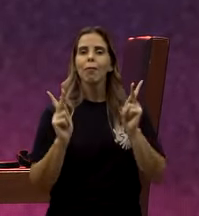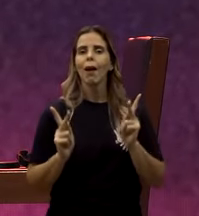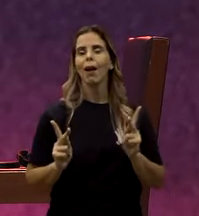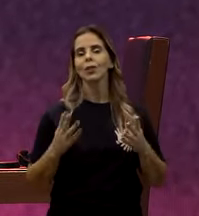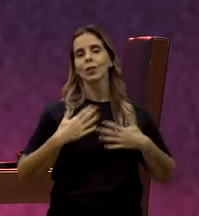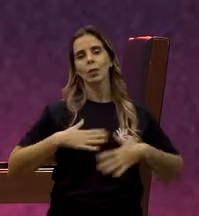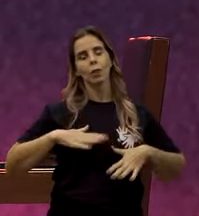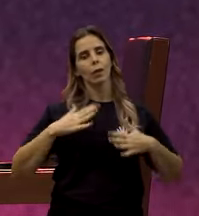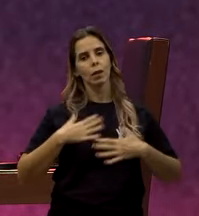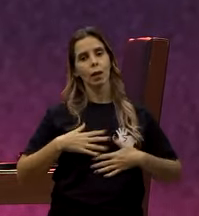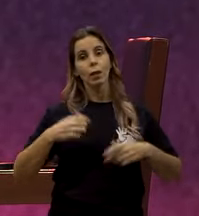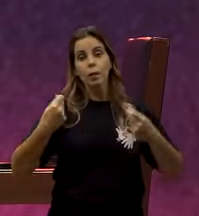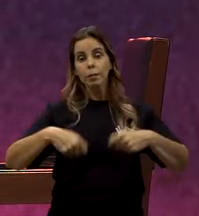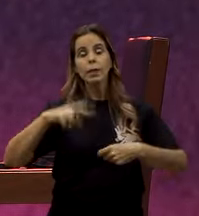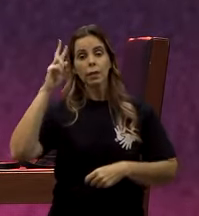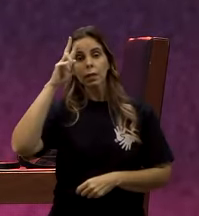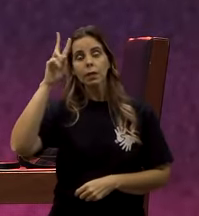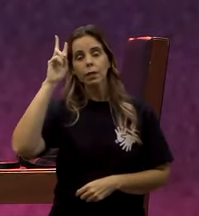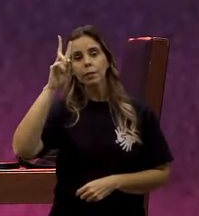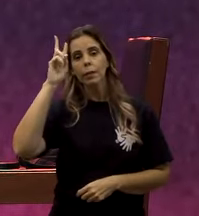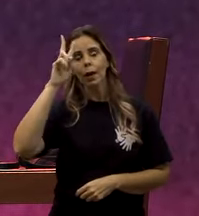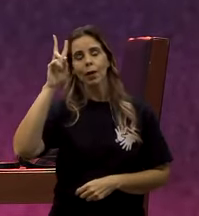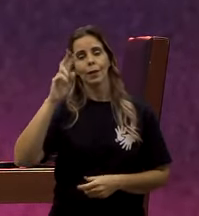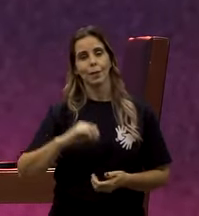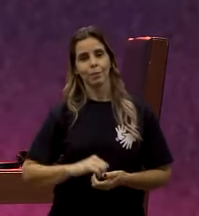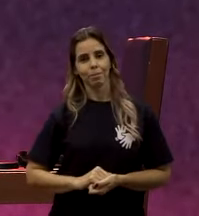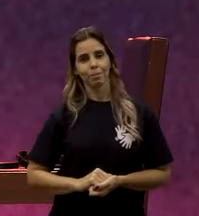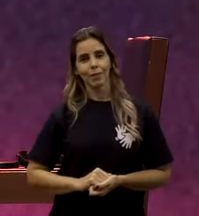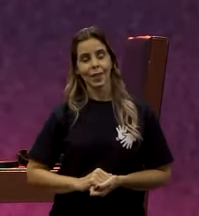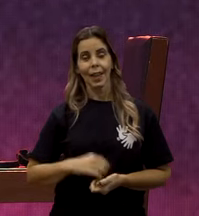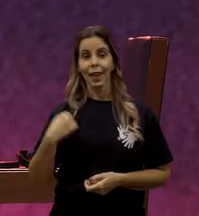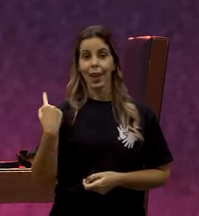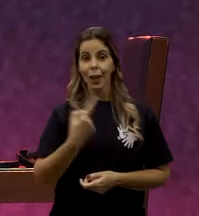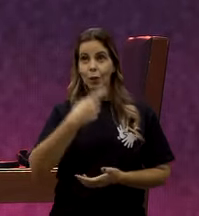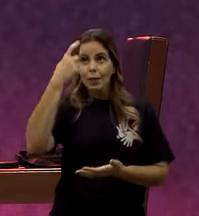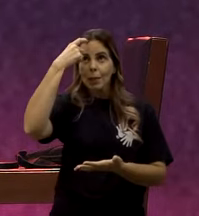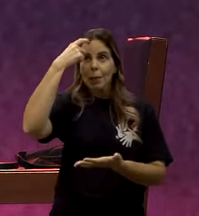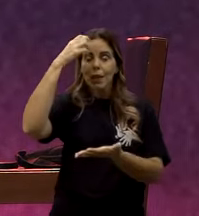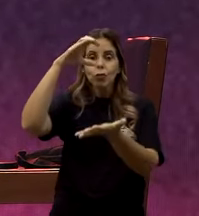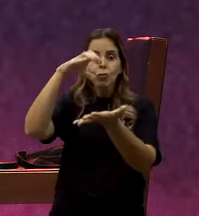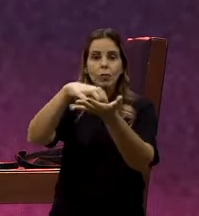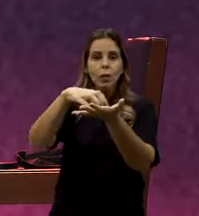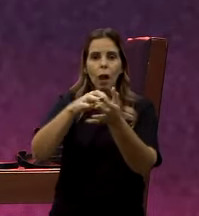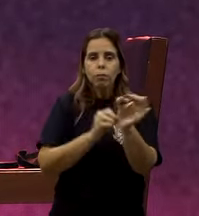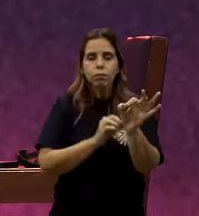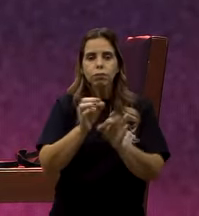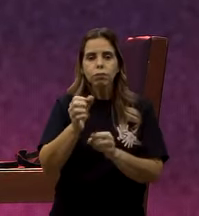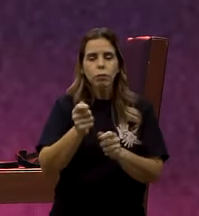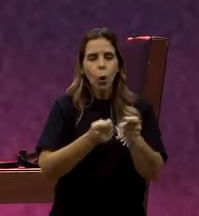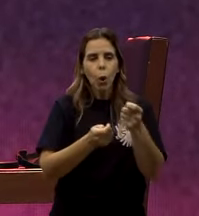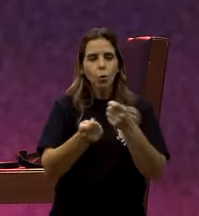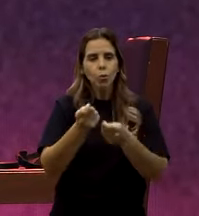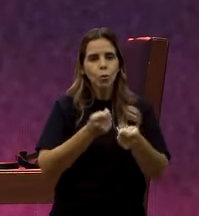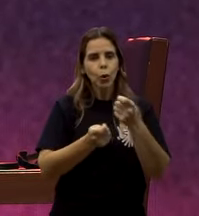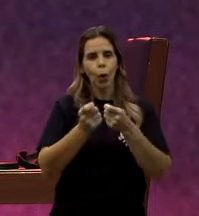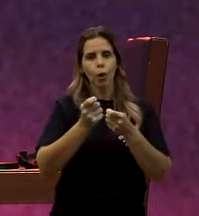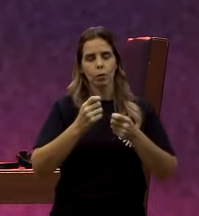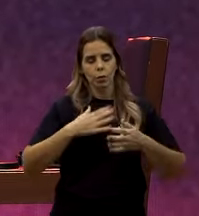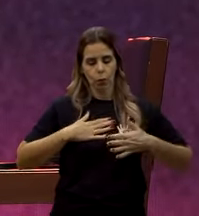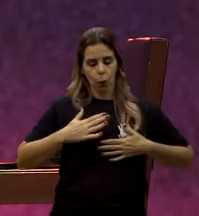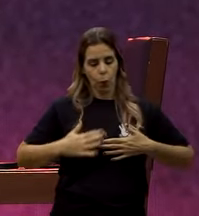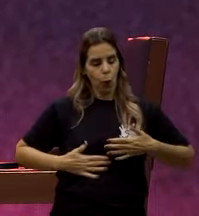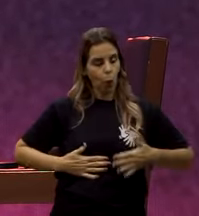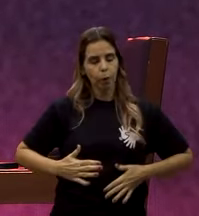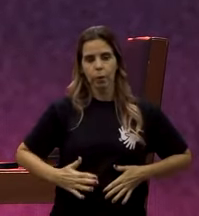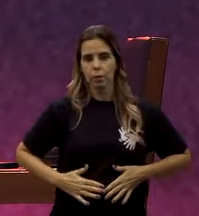você a gente precisa lembrar que a nossa mente é o centro de controle do nosso corpo eu não sou